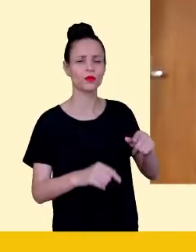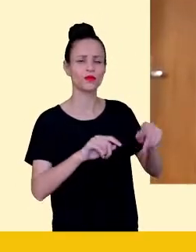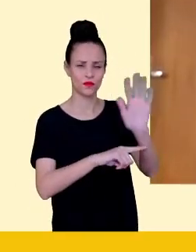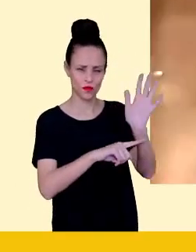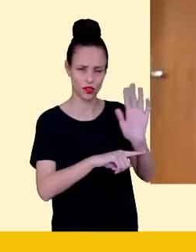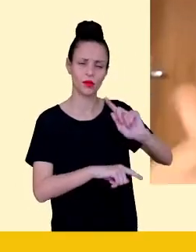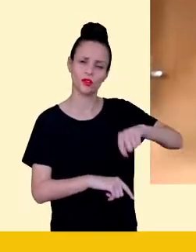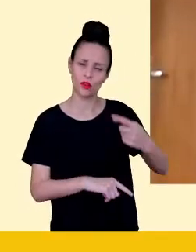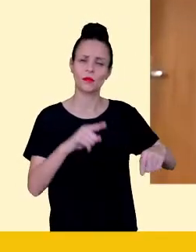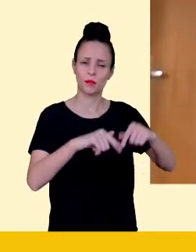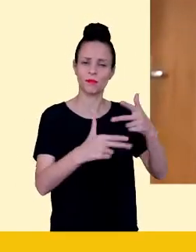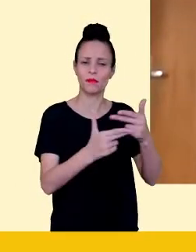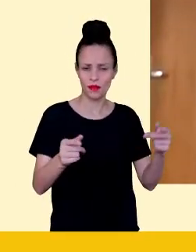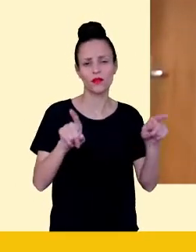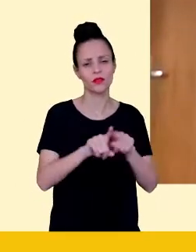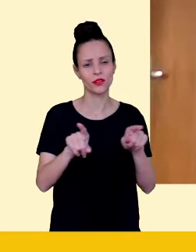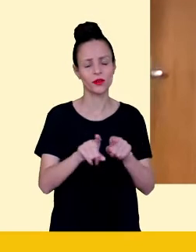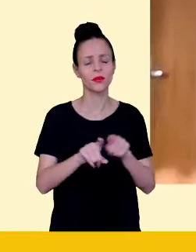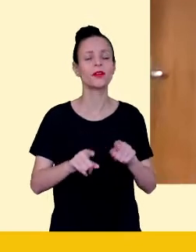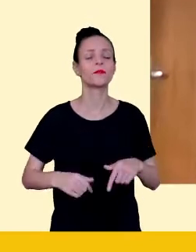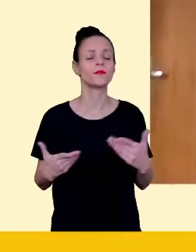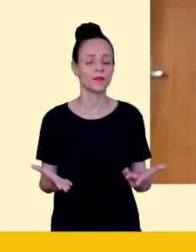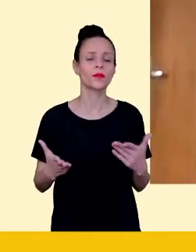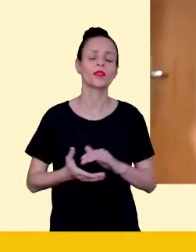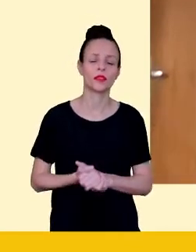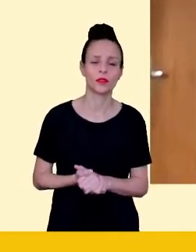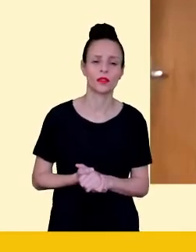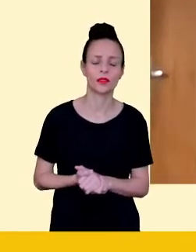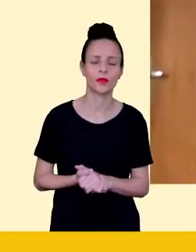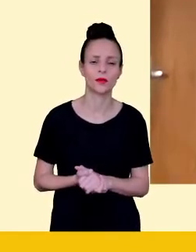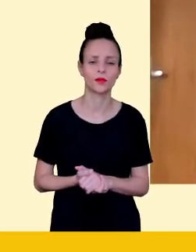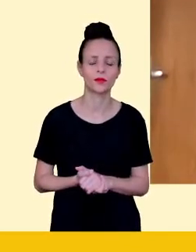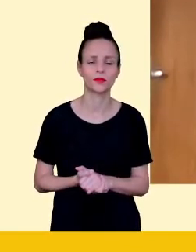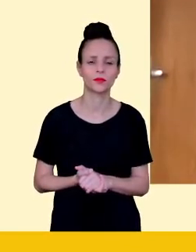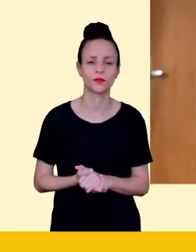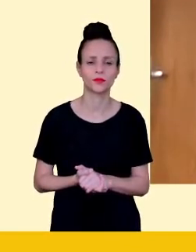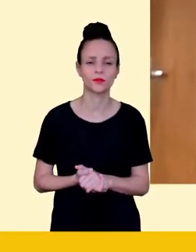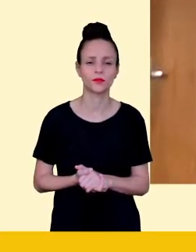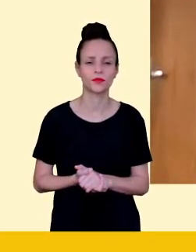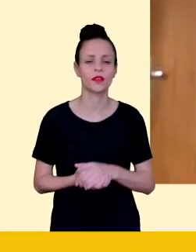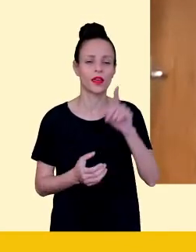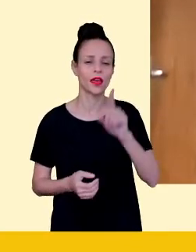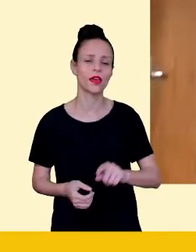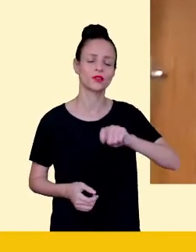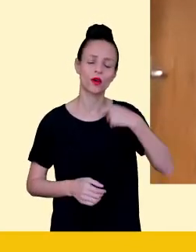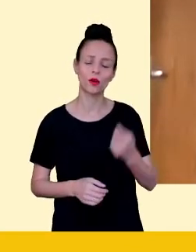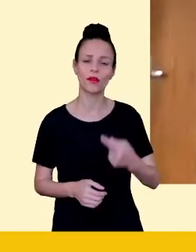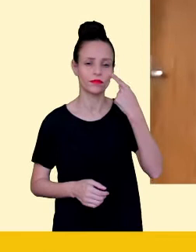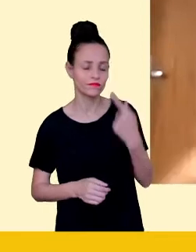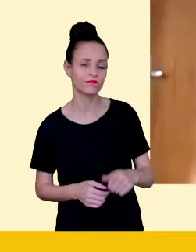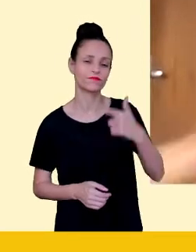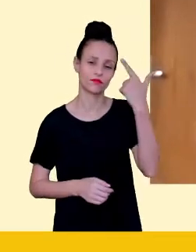não só nosso, tem alguns outros filmes sobre esse material também, né? Acho que o nosso filme é mais um entre eles, como tem esse Green que eu já falei, é um